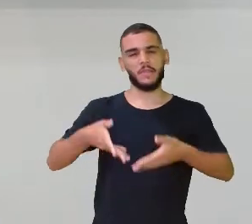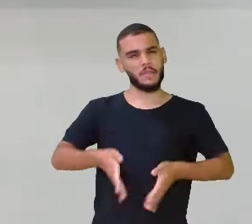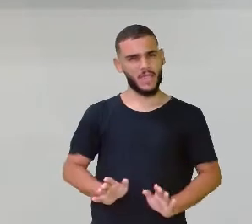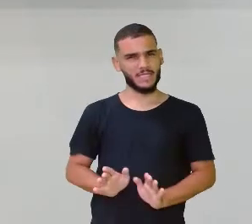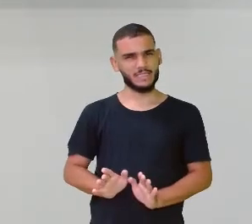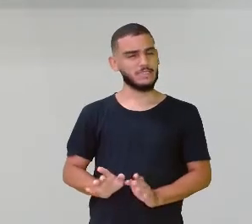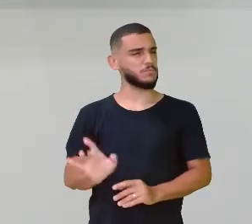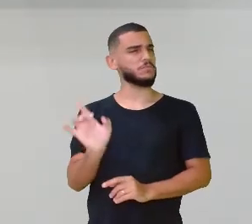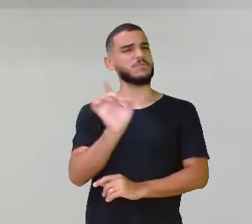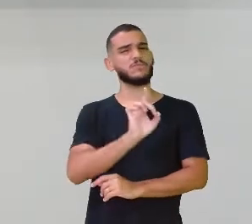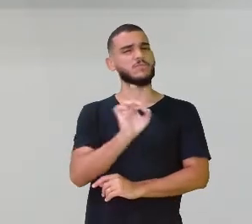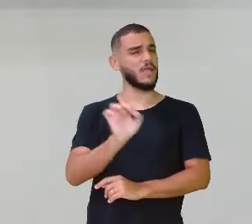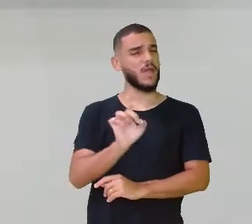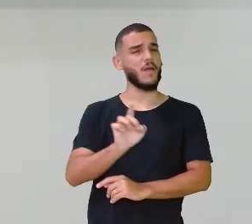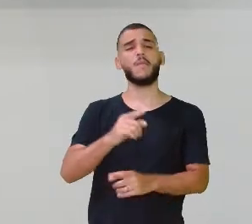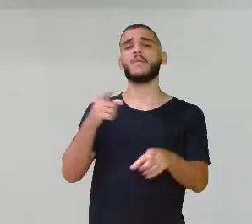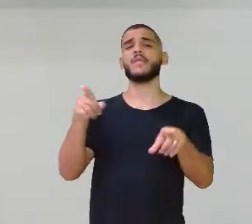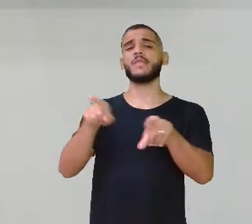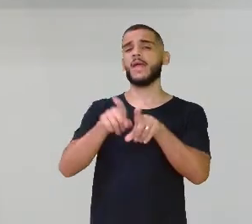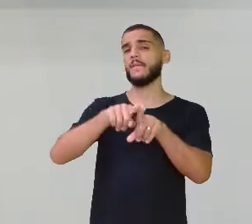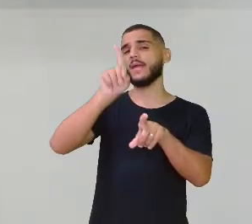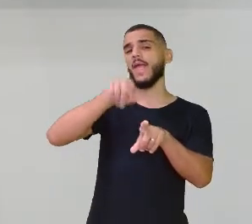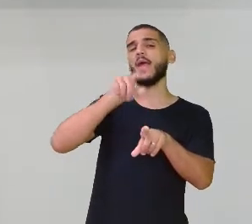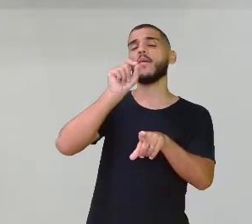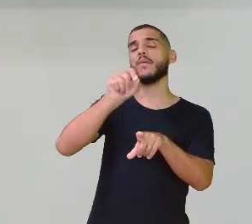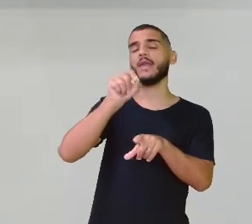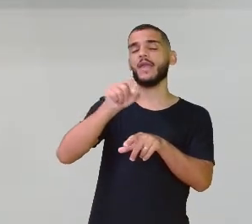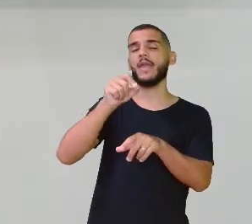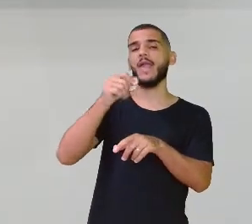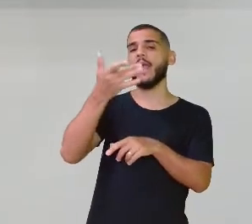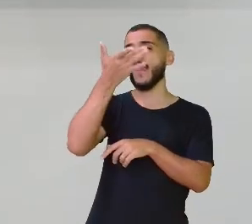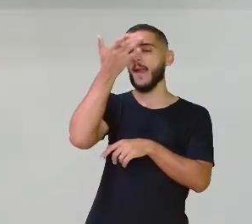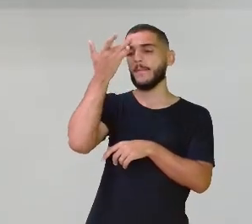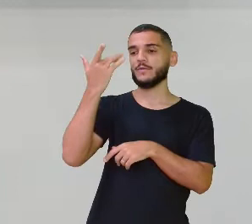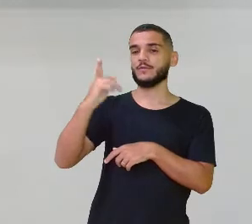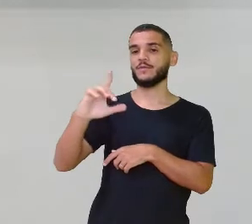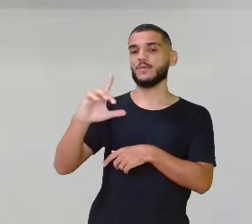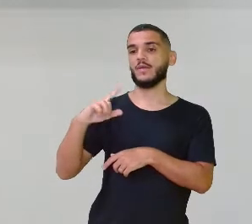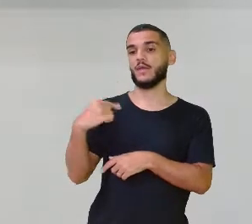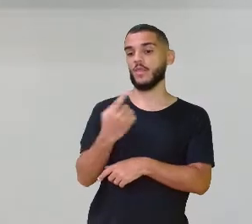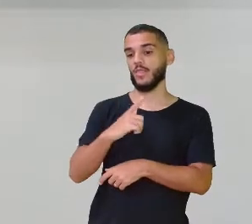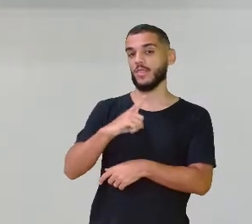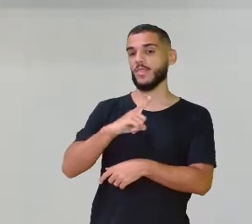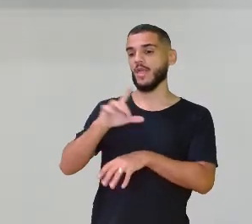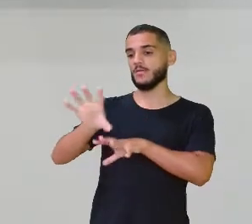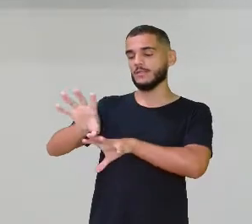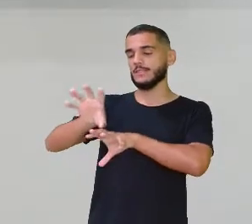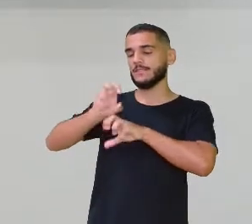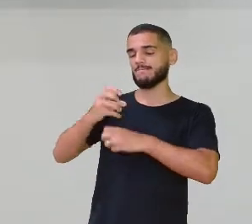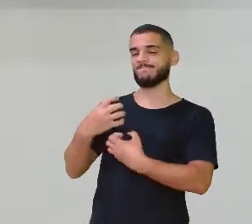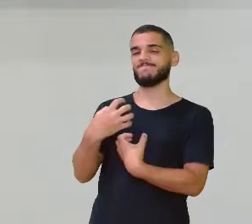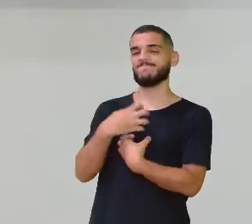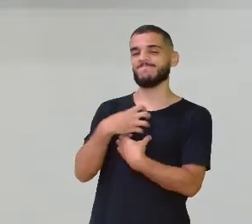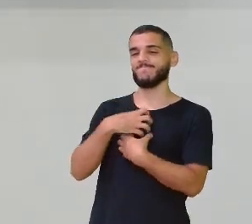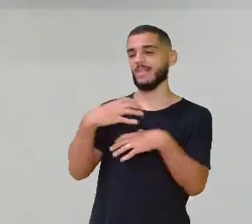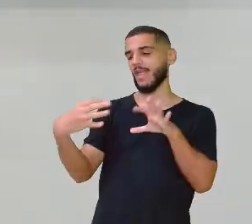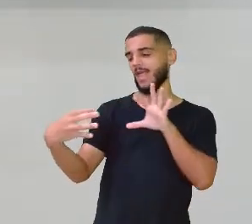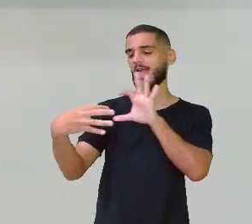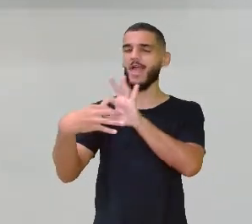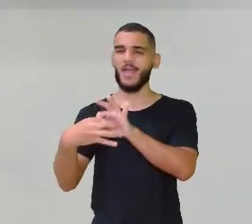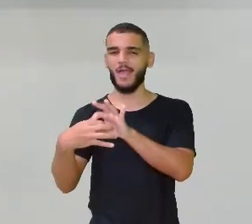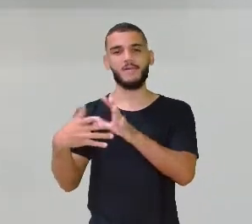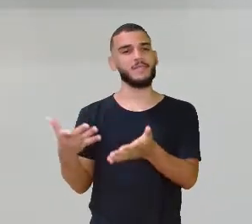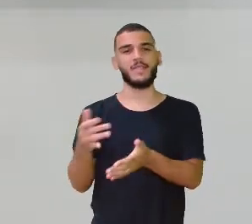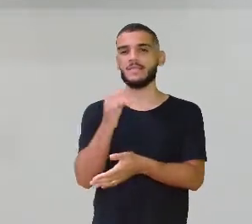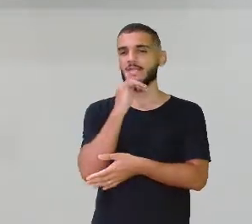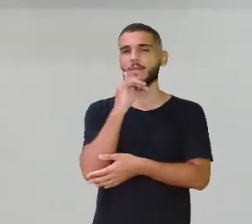acolhem e que estão sempre junto com a gente, tá certo? É importante a gente ter isso em mente. Não precisa ser da mesma mãe, não